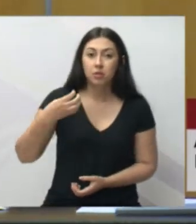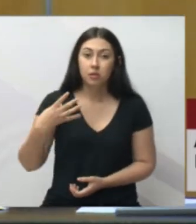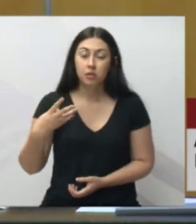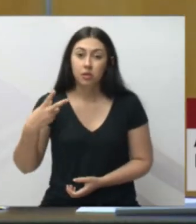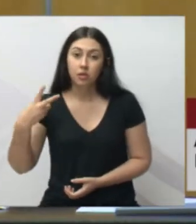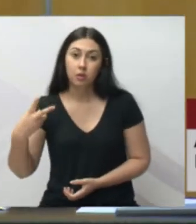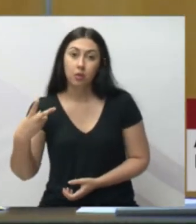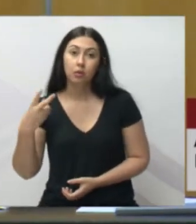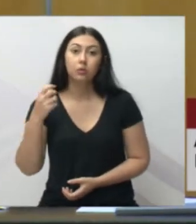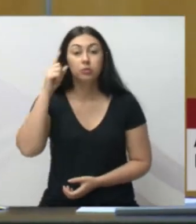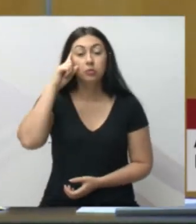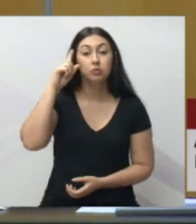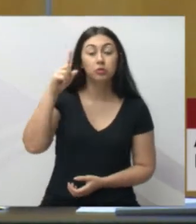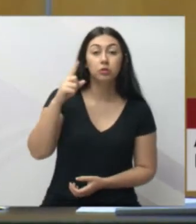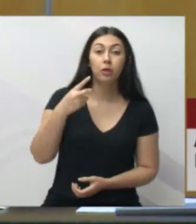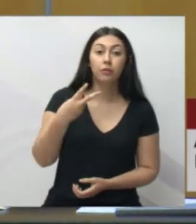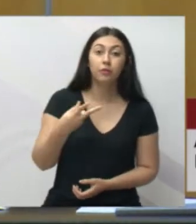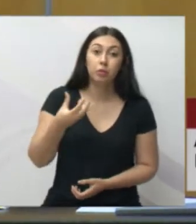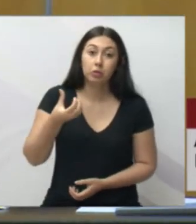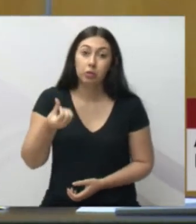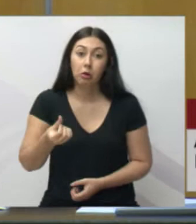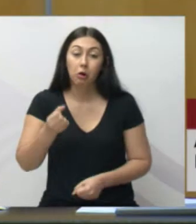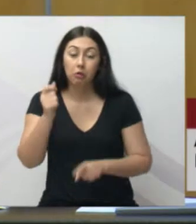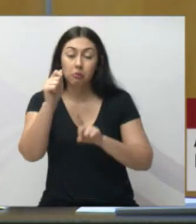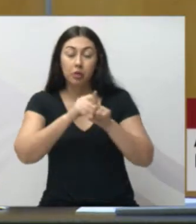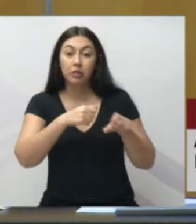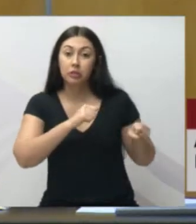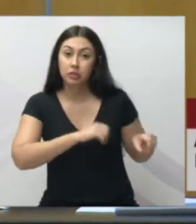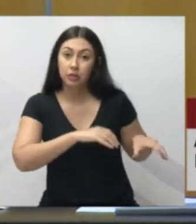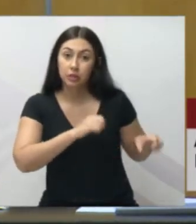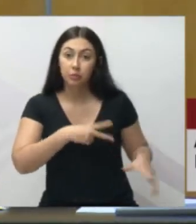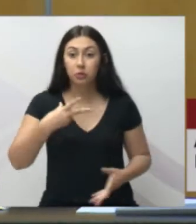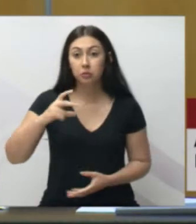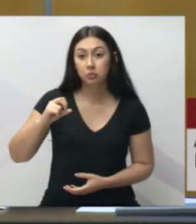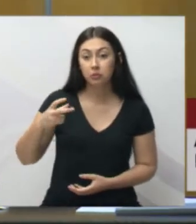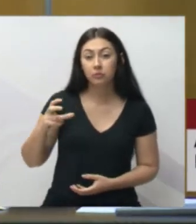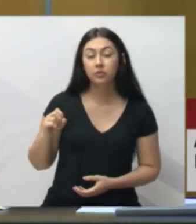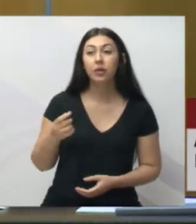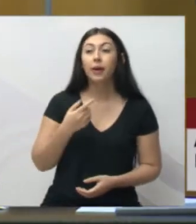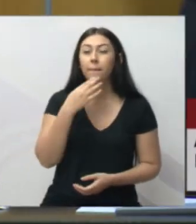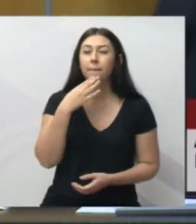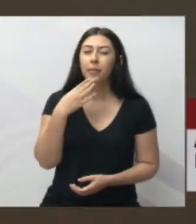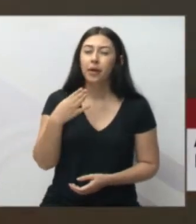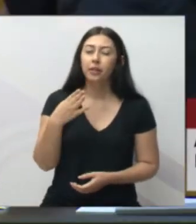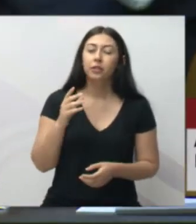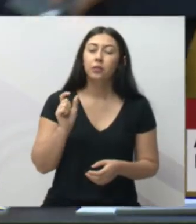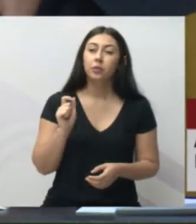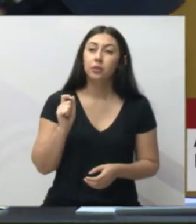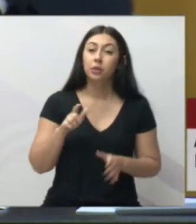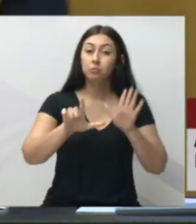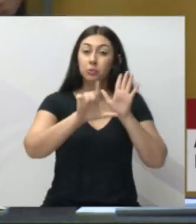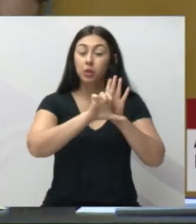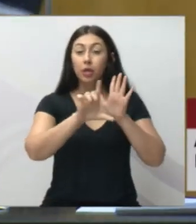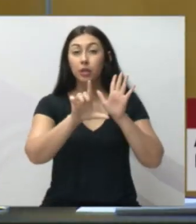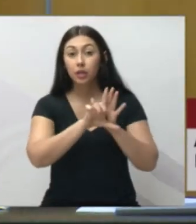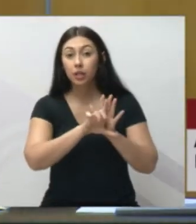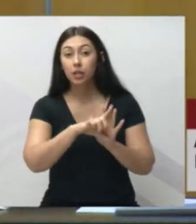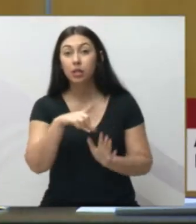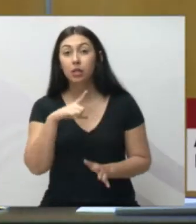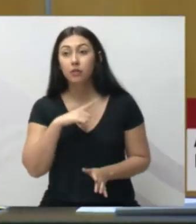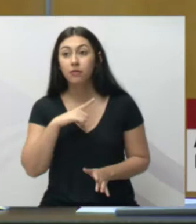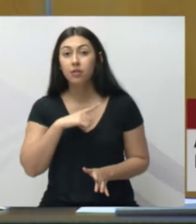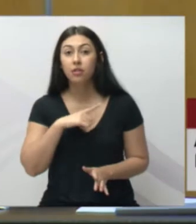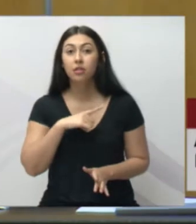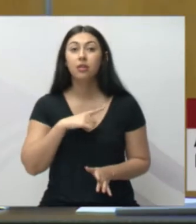setembro de 2005, em seu parágrafo único, preceitua que a legislatura desta Câmara Municipal terá a duração de